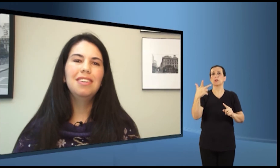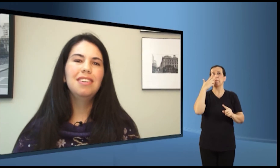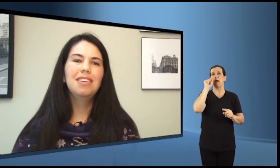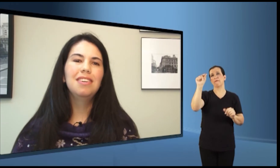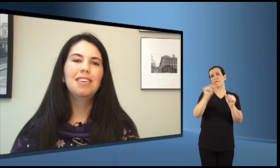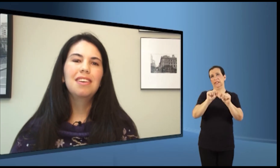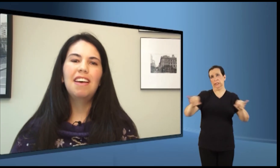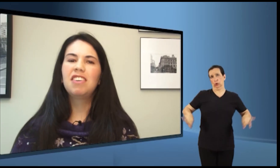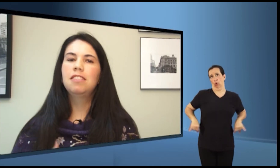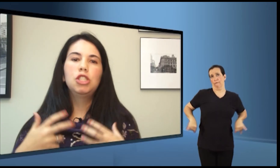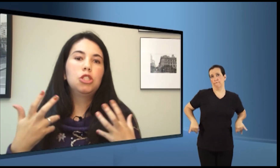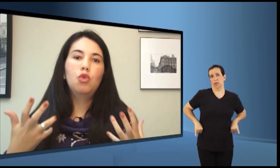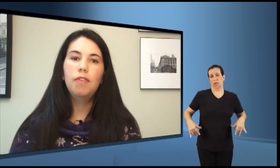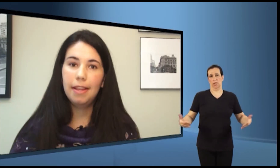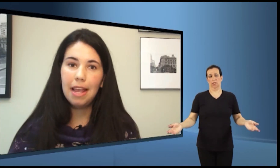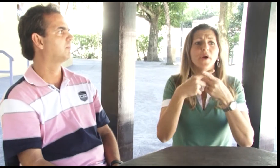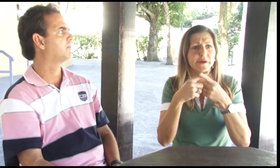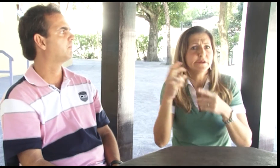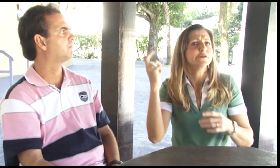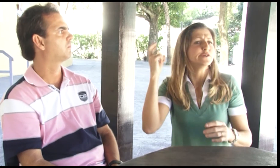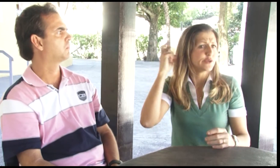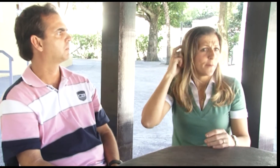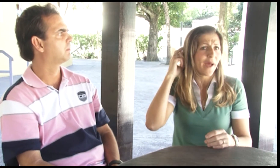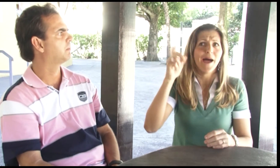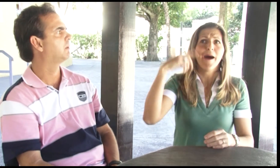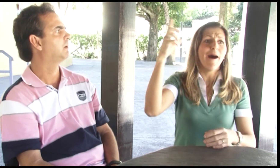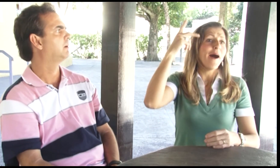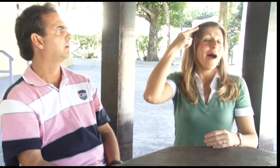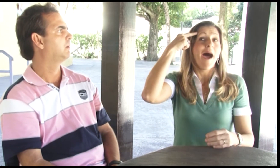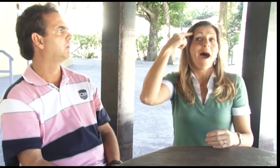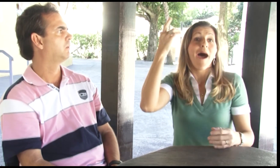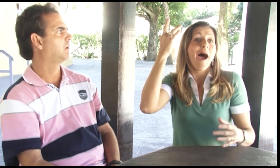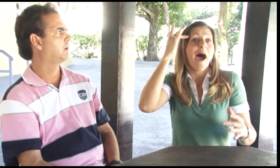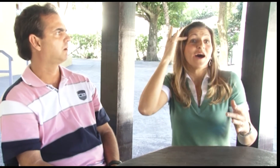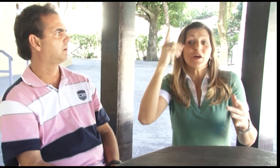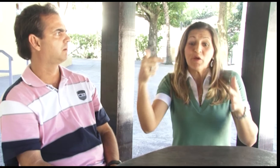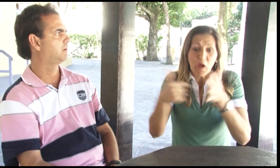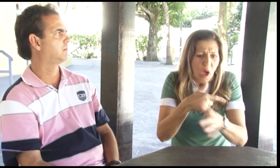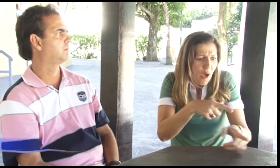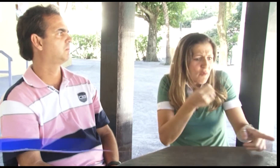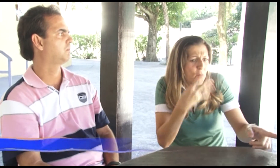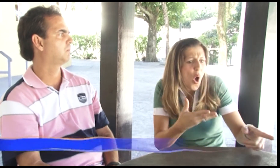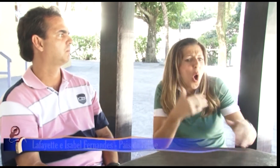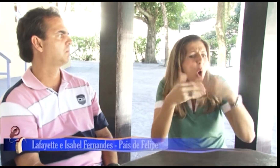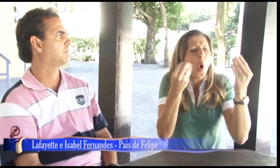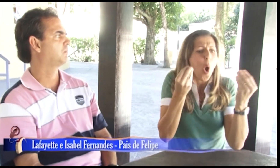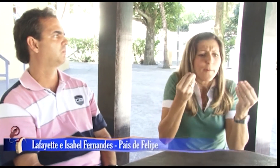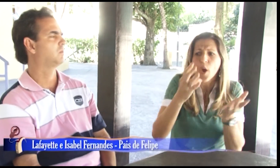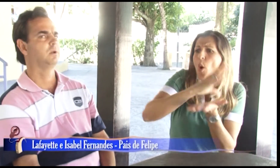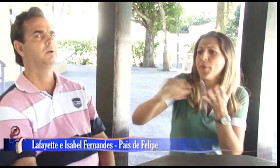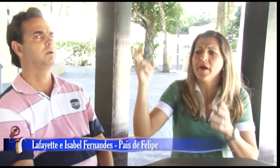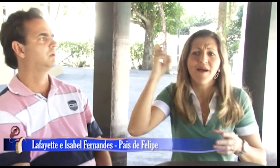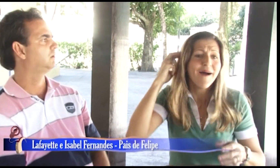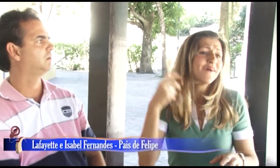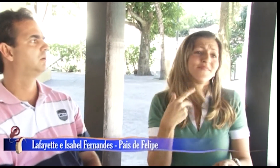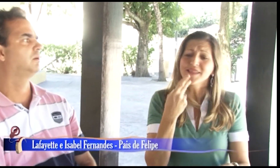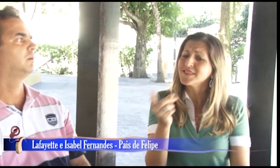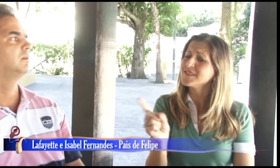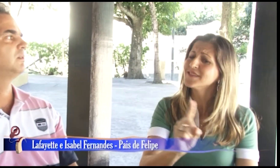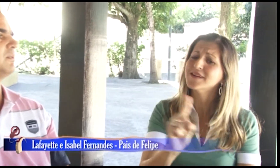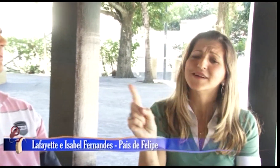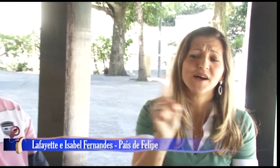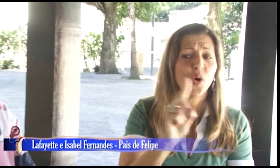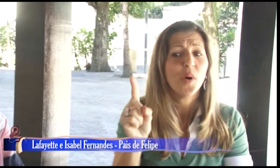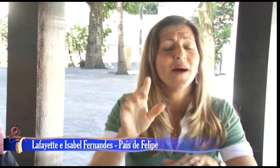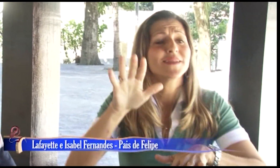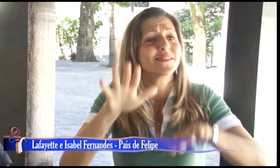coisa que vai fazer você sofrer. Eu tenho muita preocupação com essa questão do implante, porque muitas pessoas falam, mas como ele conseguiu? Eu